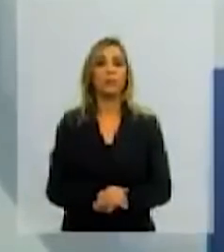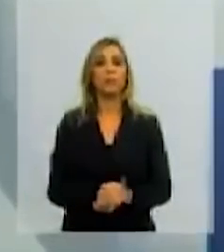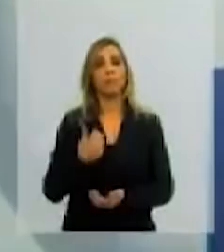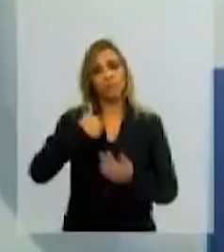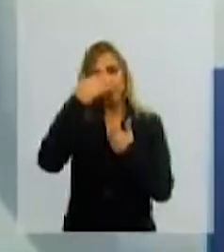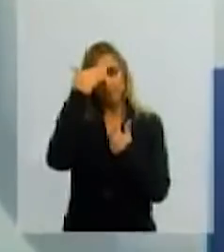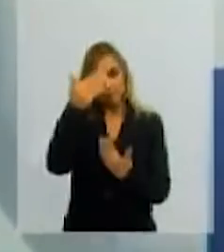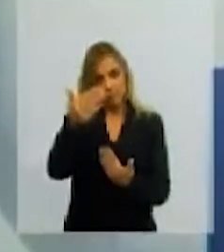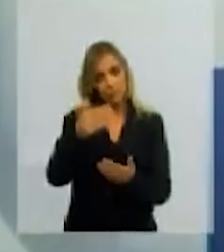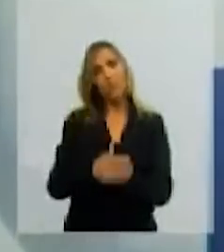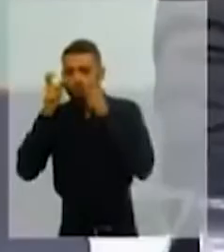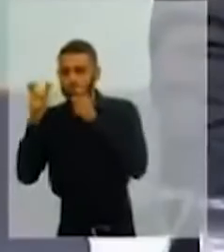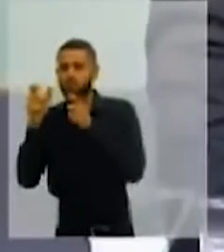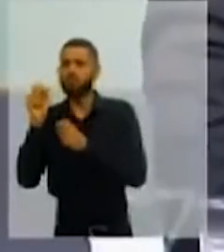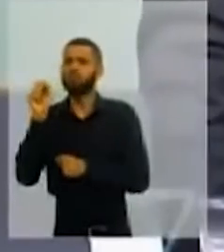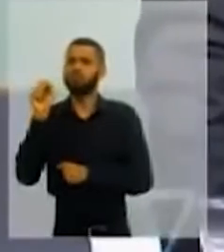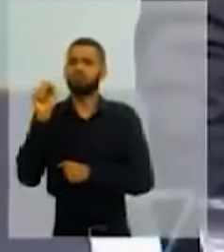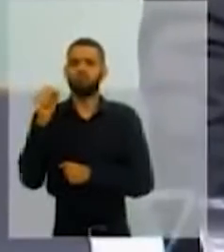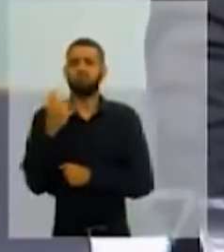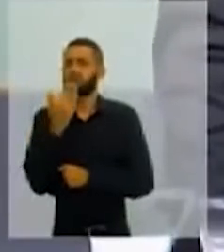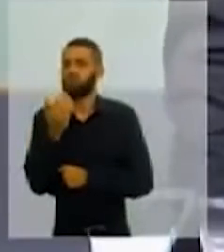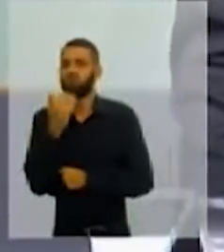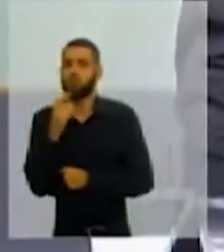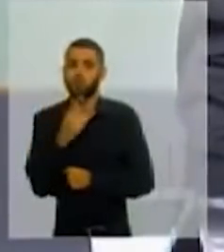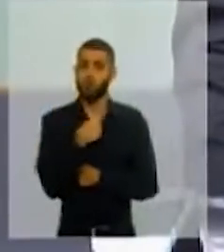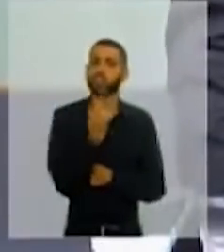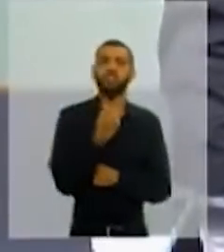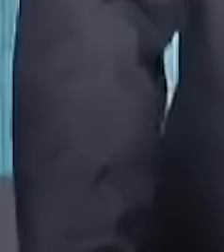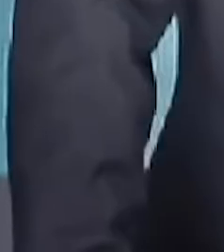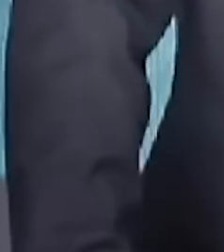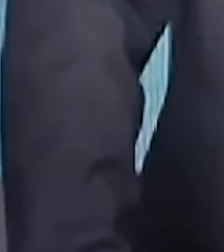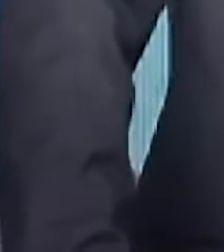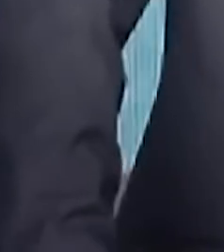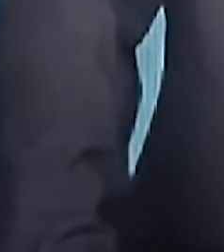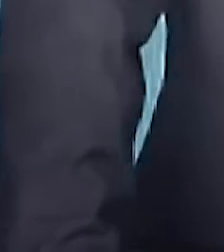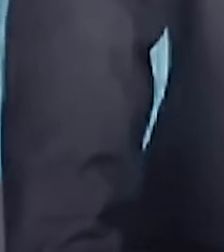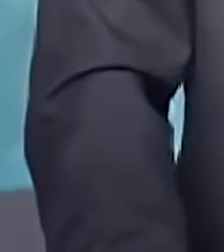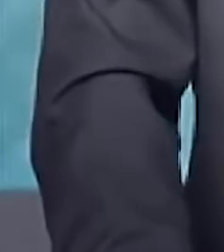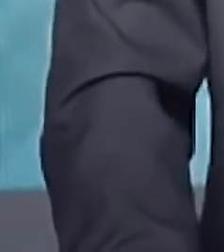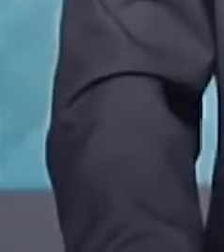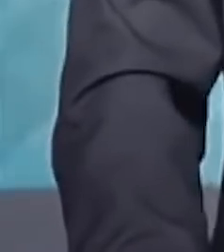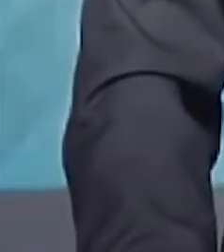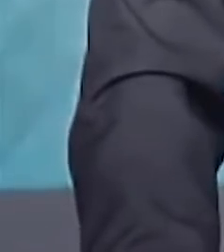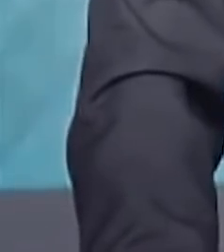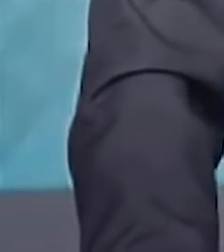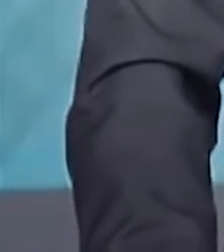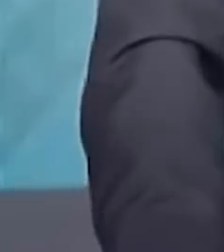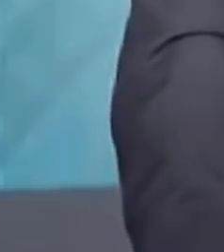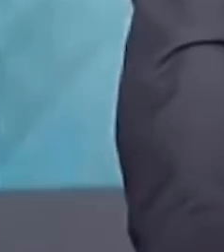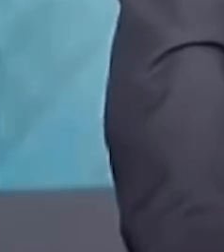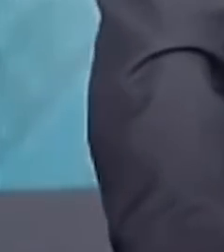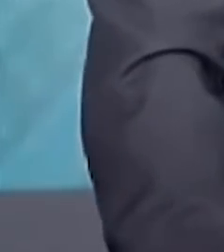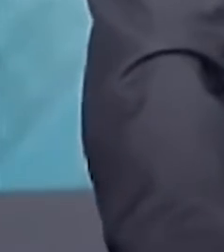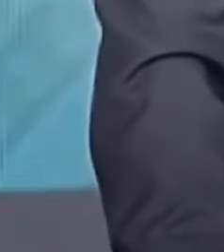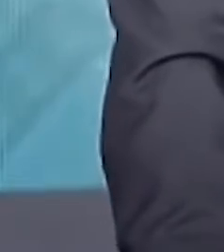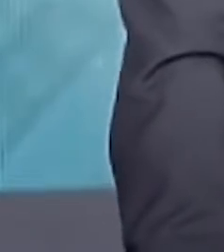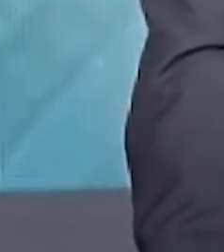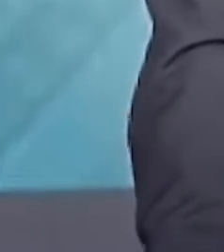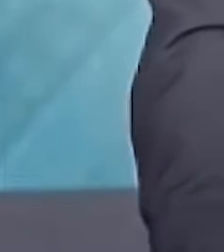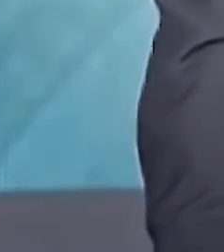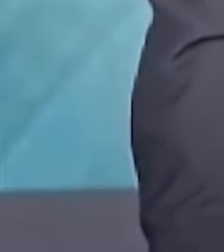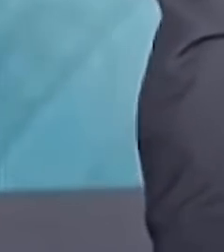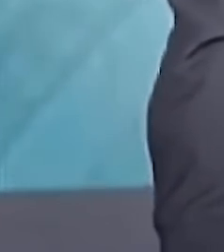candidato. Agora é o Cabo Daciolo. Mas quais são os projetos que o senhor tem para nossas Forças Armadas? As Forças Armadas. Elas estão agora com o telefone na mão.